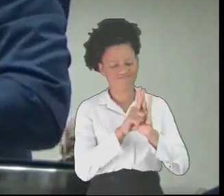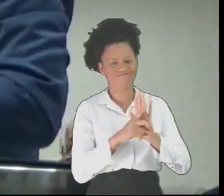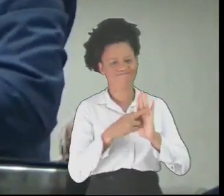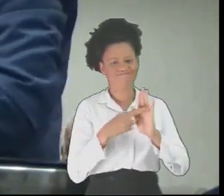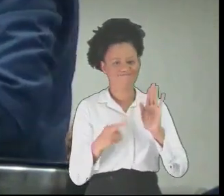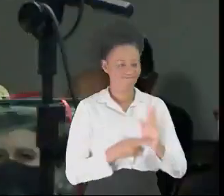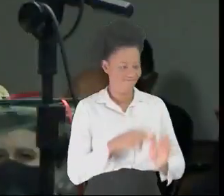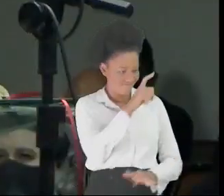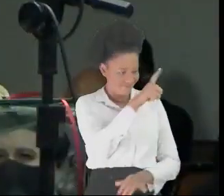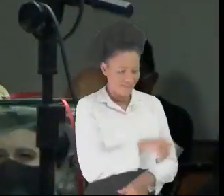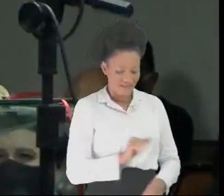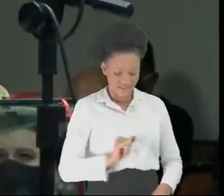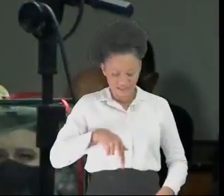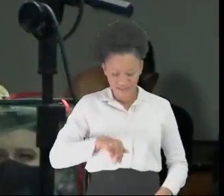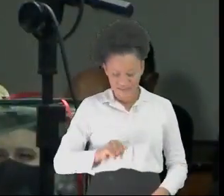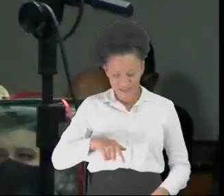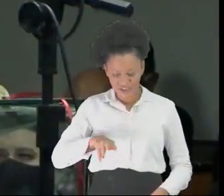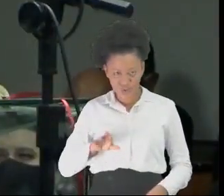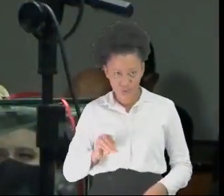Hein?